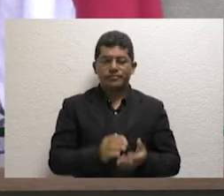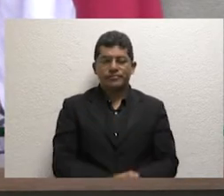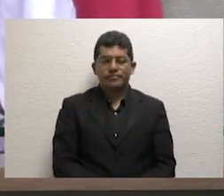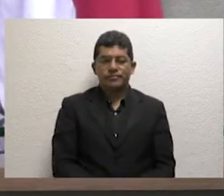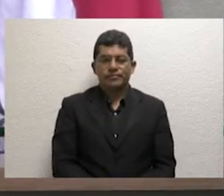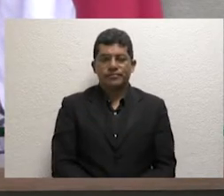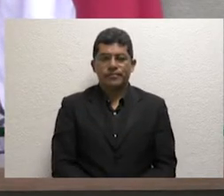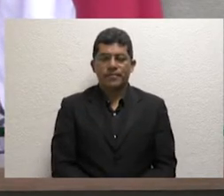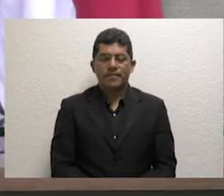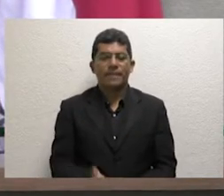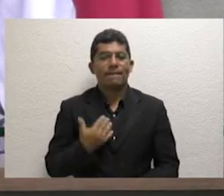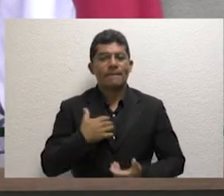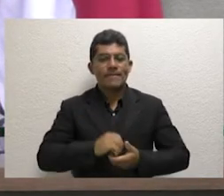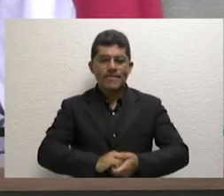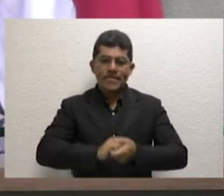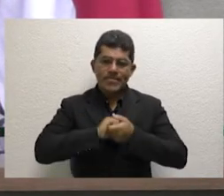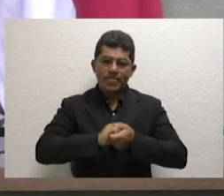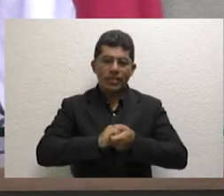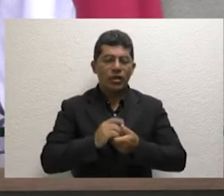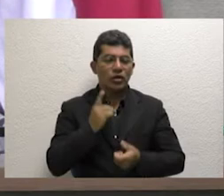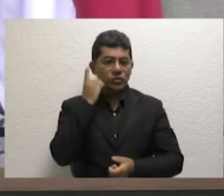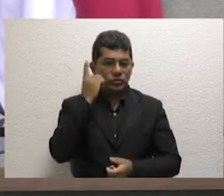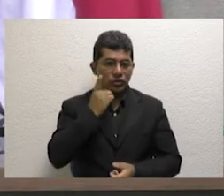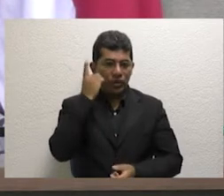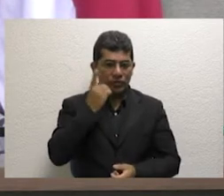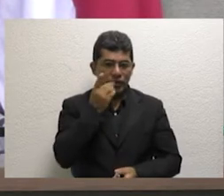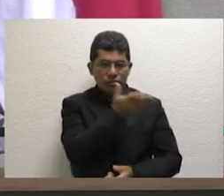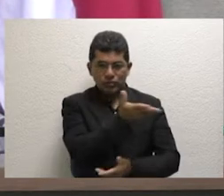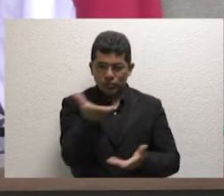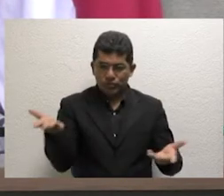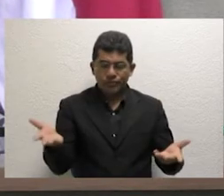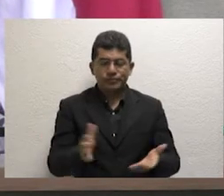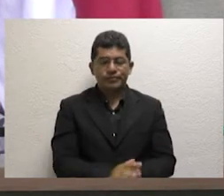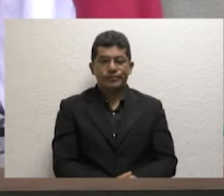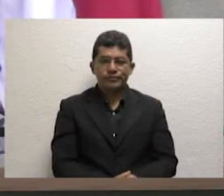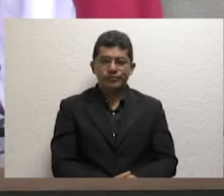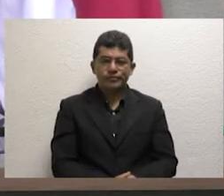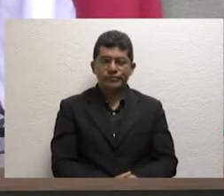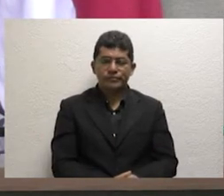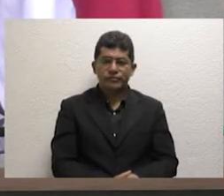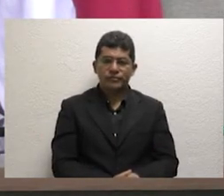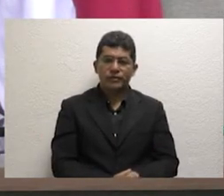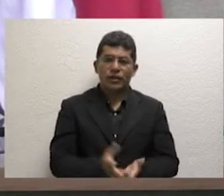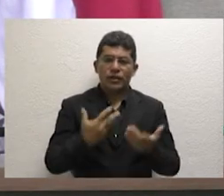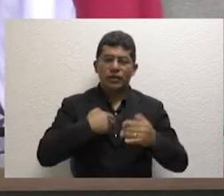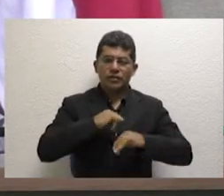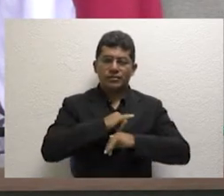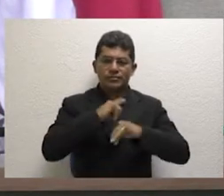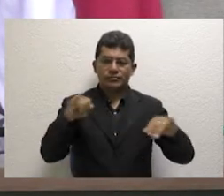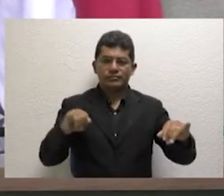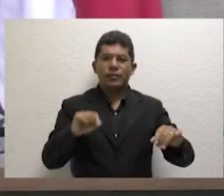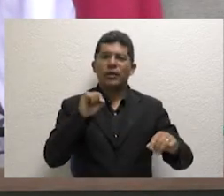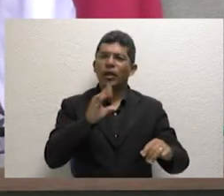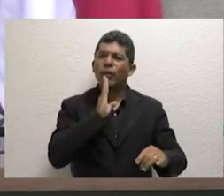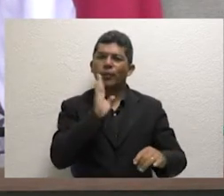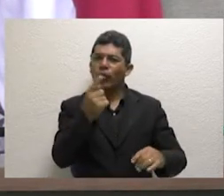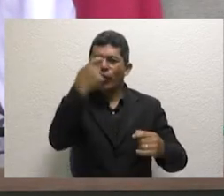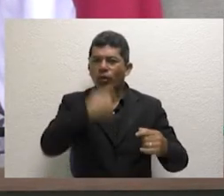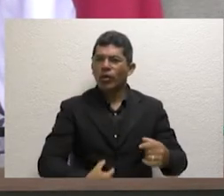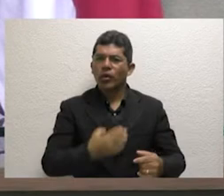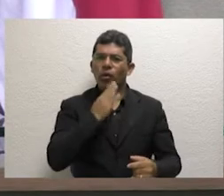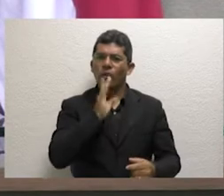quero cumprimentar os deputados deputadas quero dizer para quem não me conhece